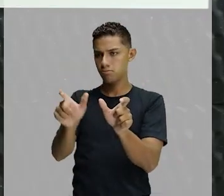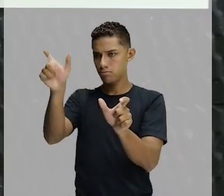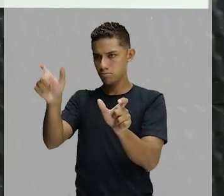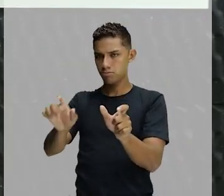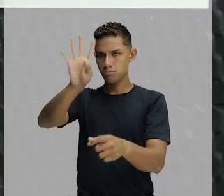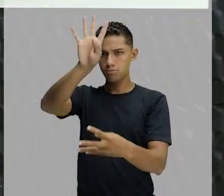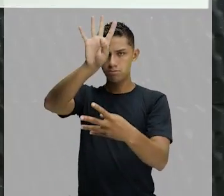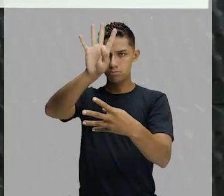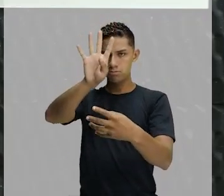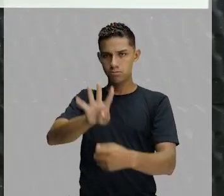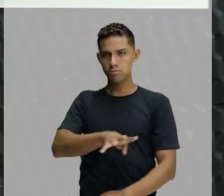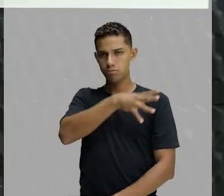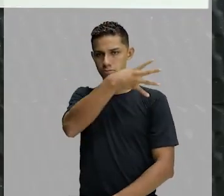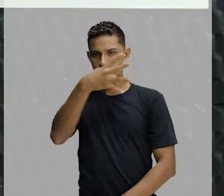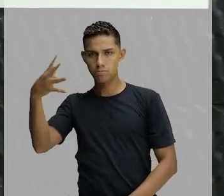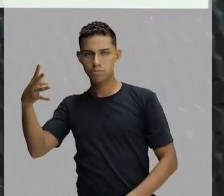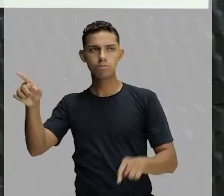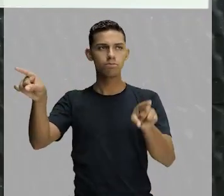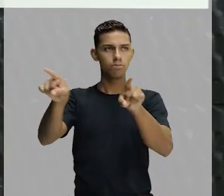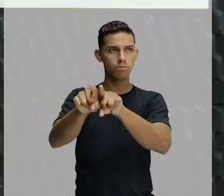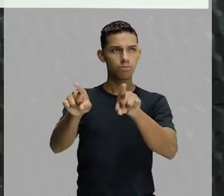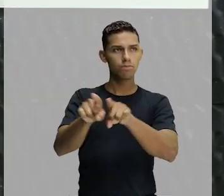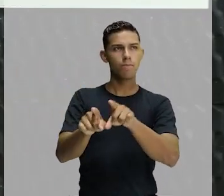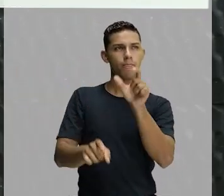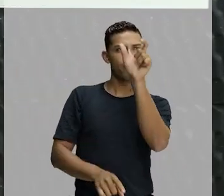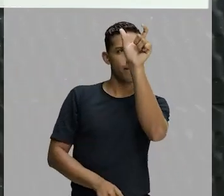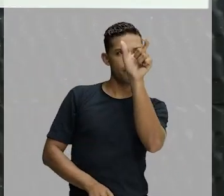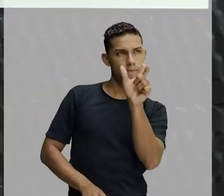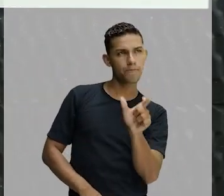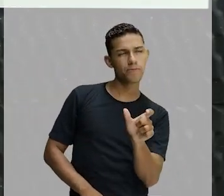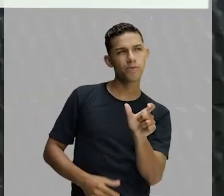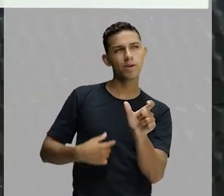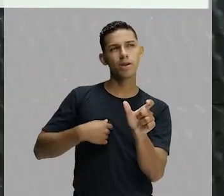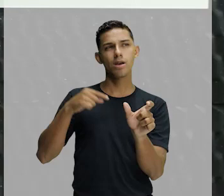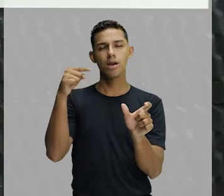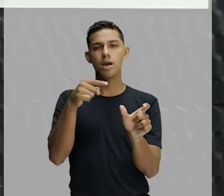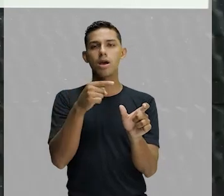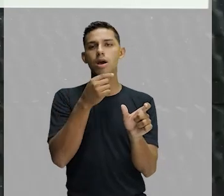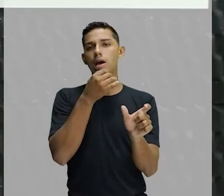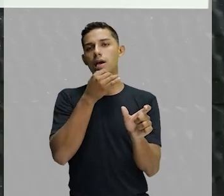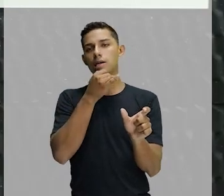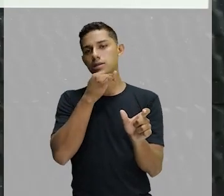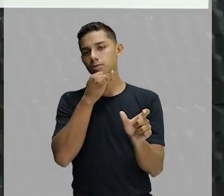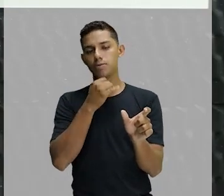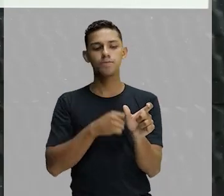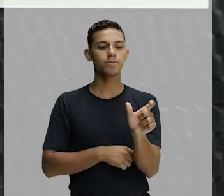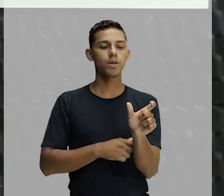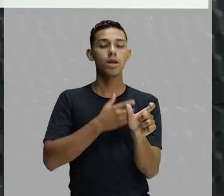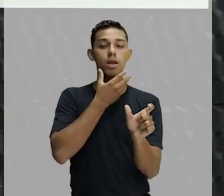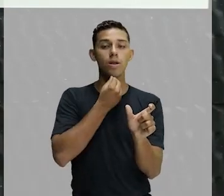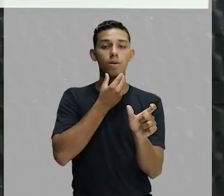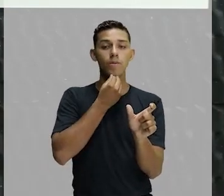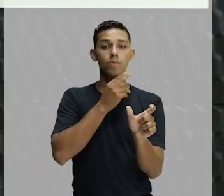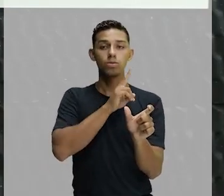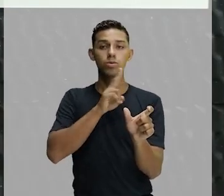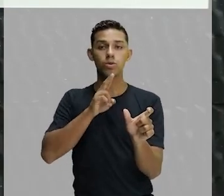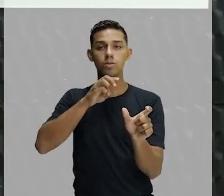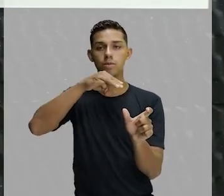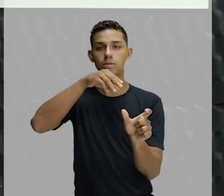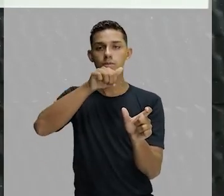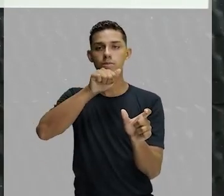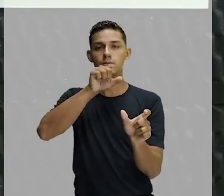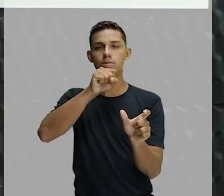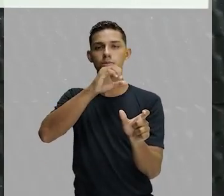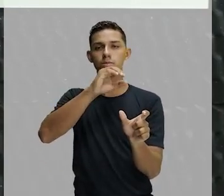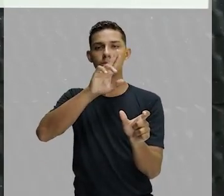que vai ser esse, certo? Esse aqui, digamos que ele vai ser o indivíduo masculino. E esse aqui seria o indivíduo feminino.